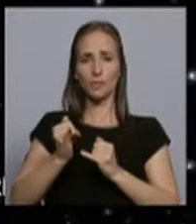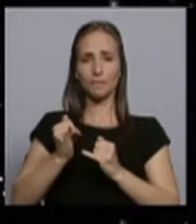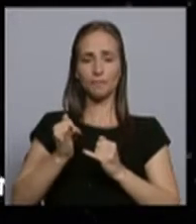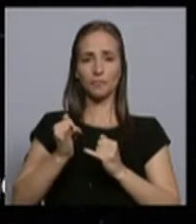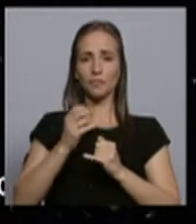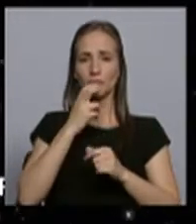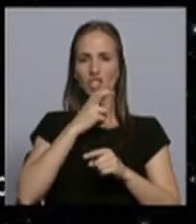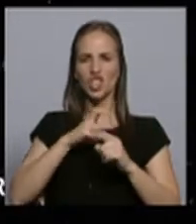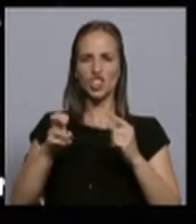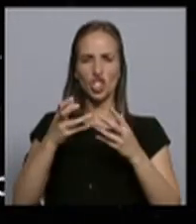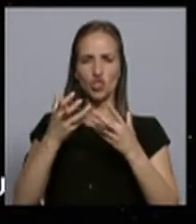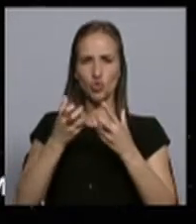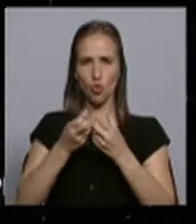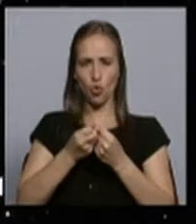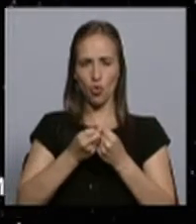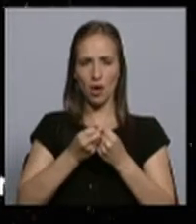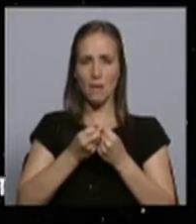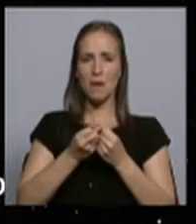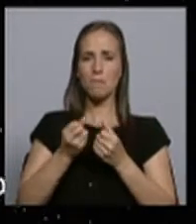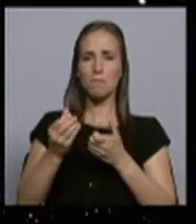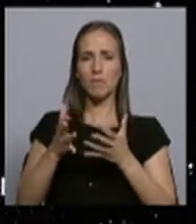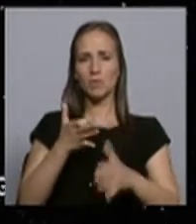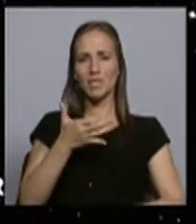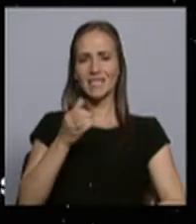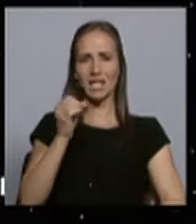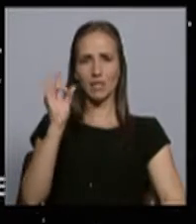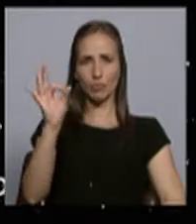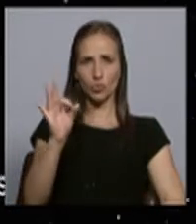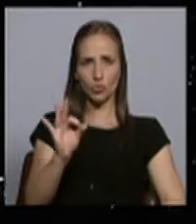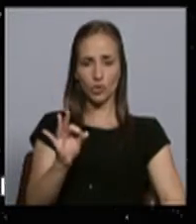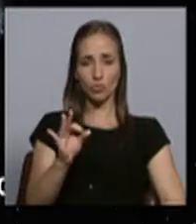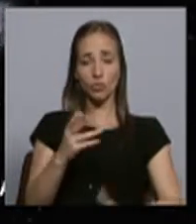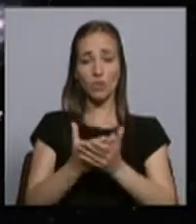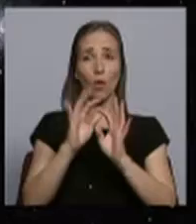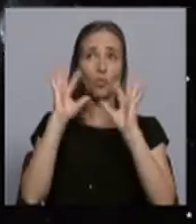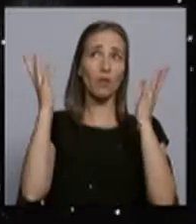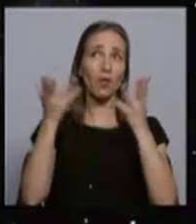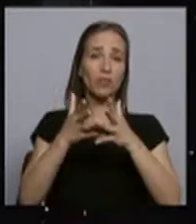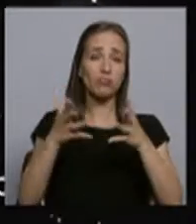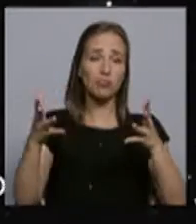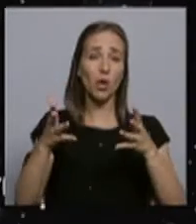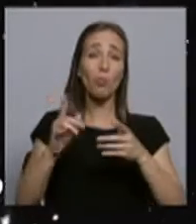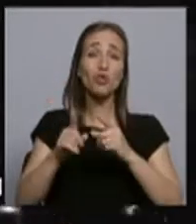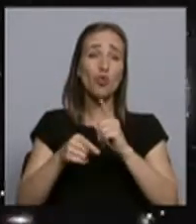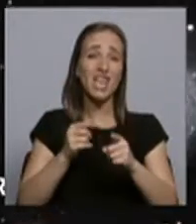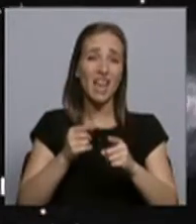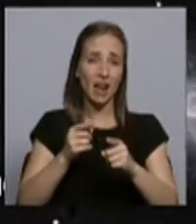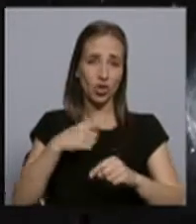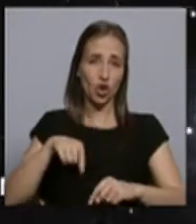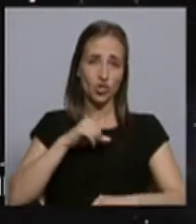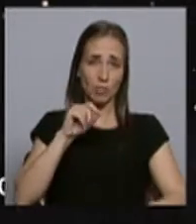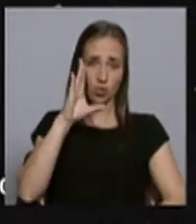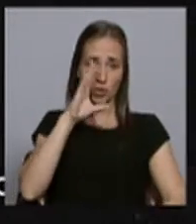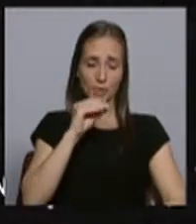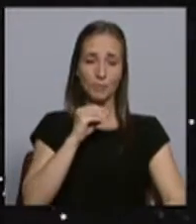energia escura que se aproxima dos 70% e que é responsável pela expansão do universo e que nós também não sabemos o que é. Quando os astrónomos olharam